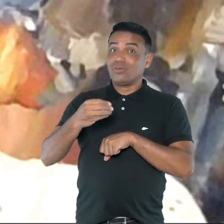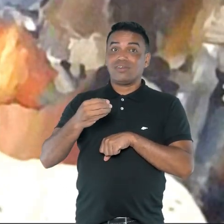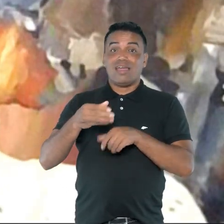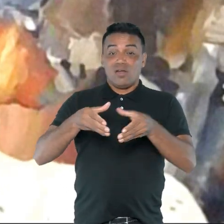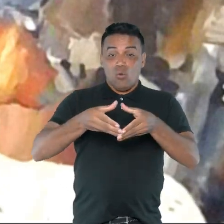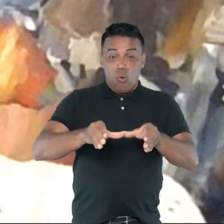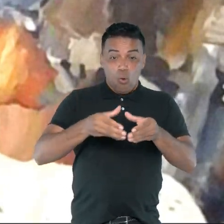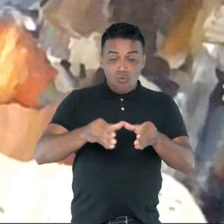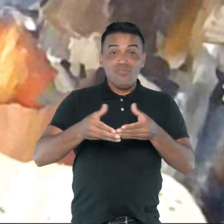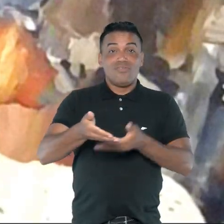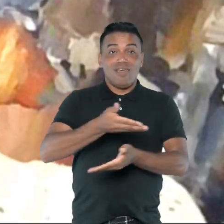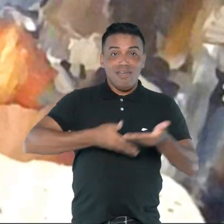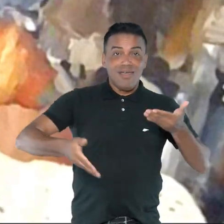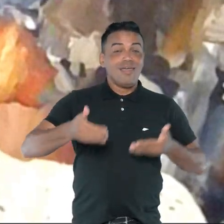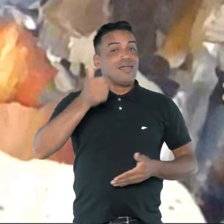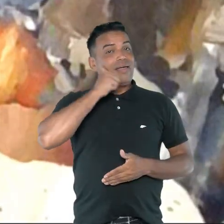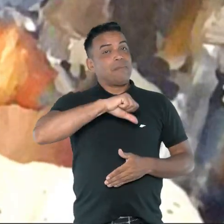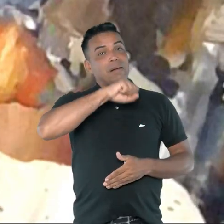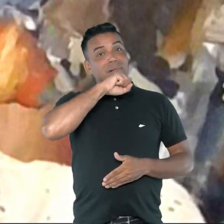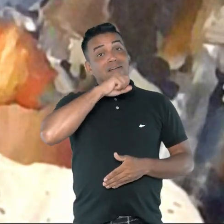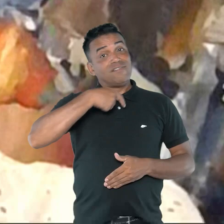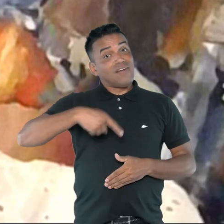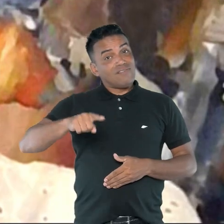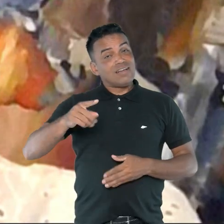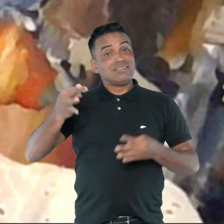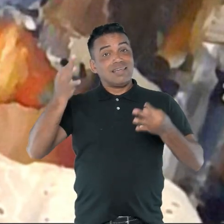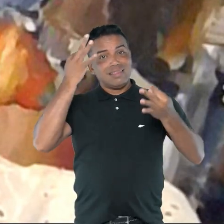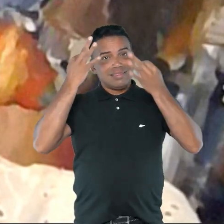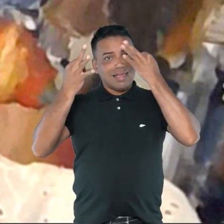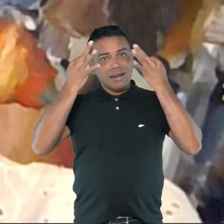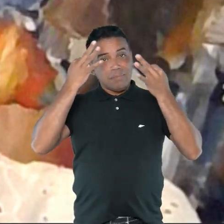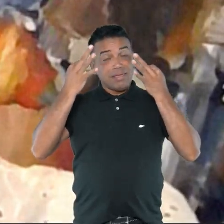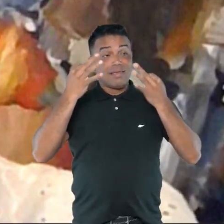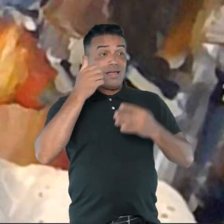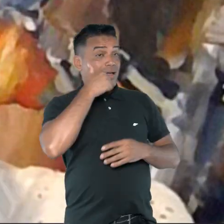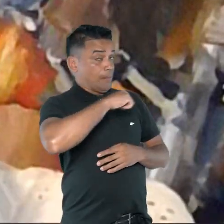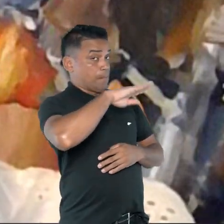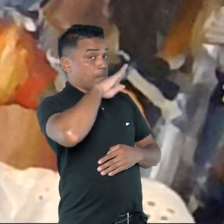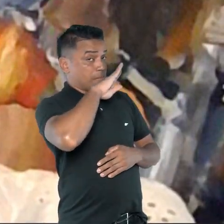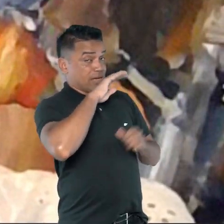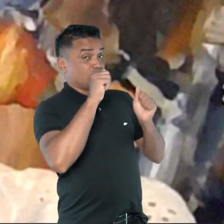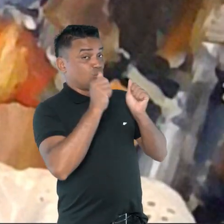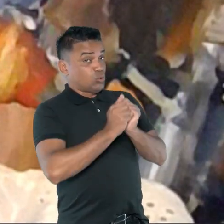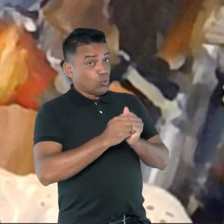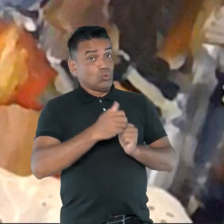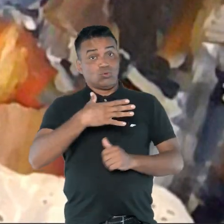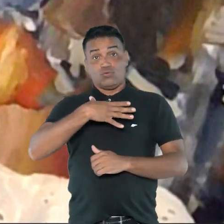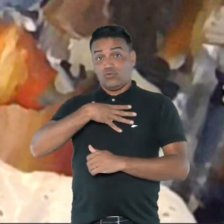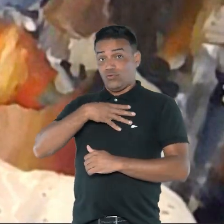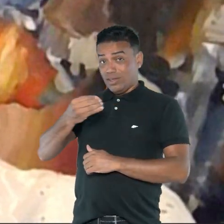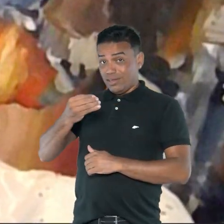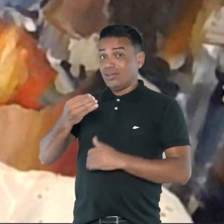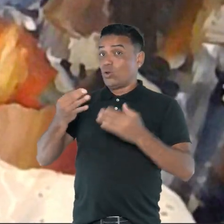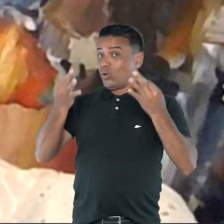à mãe, eu acho que a melhor dica é faça terapia, muito importante, a mãe e o filho.